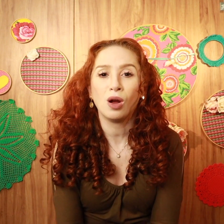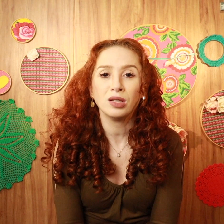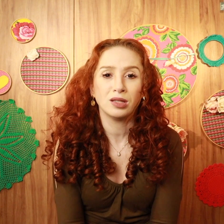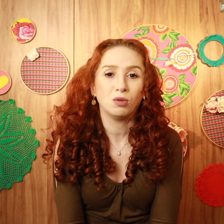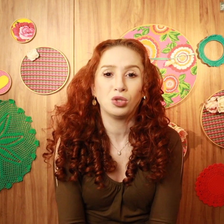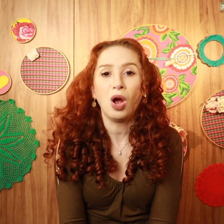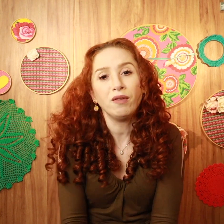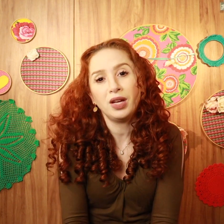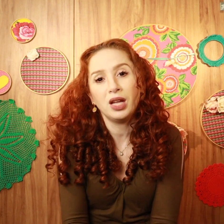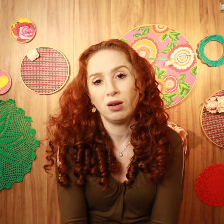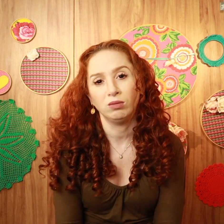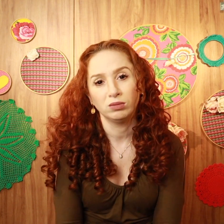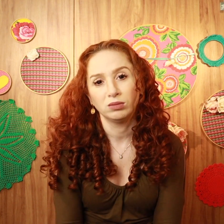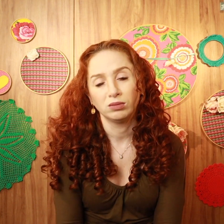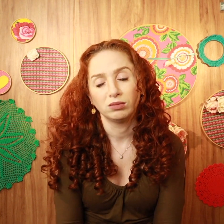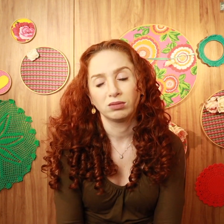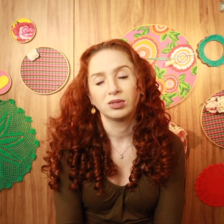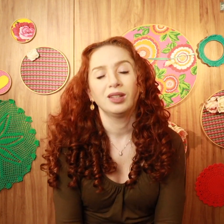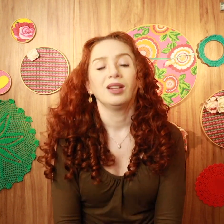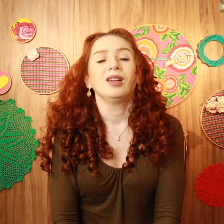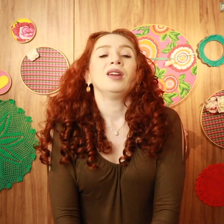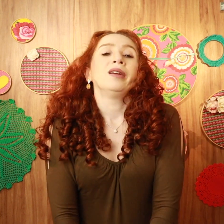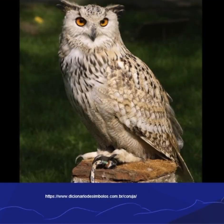voz chorosa do jovem leão.